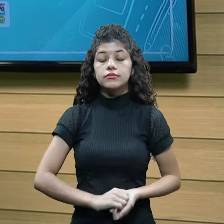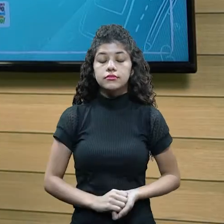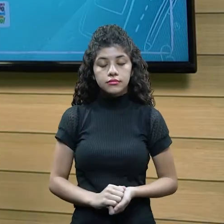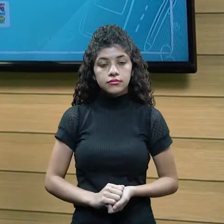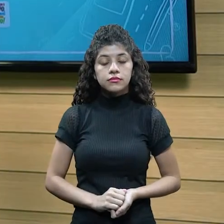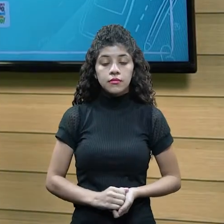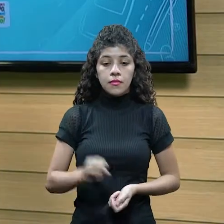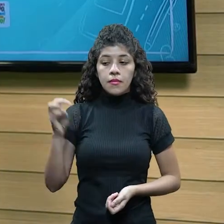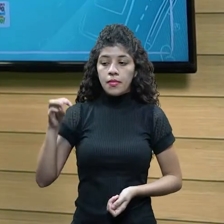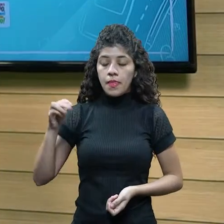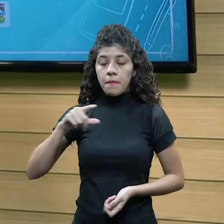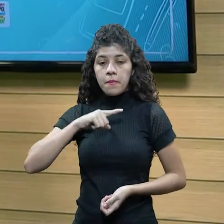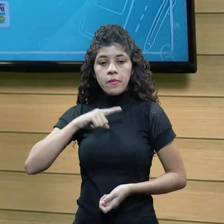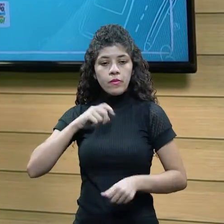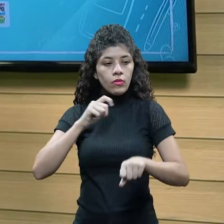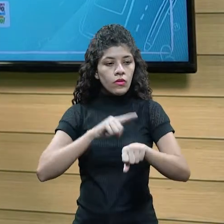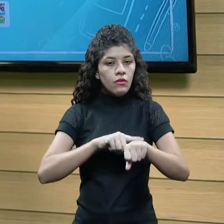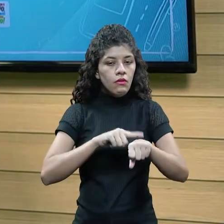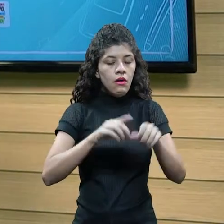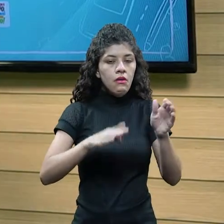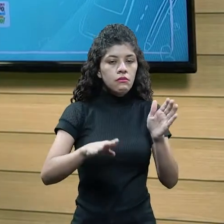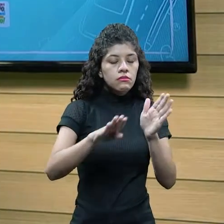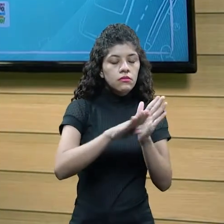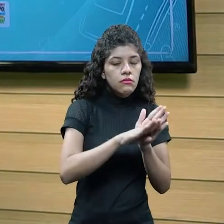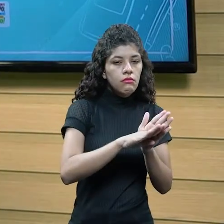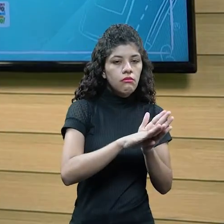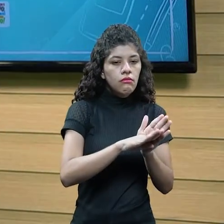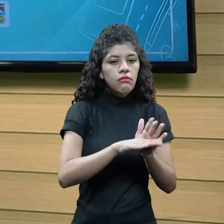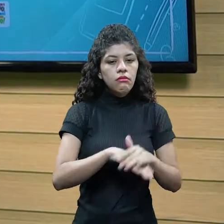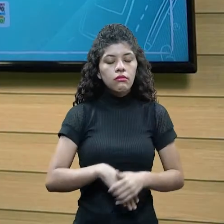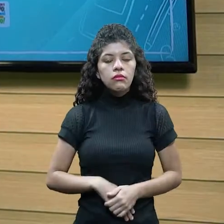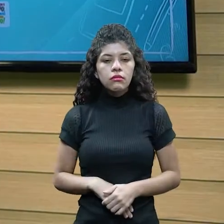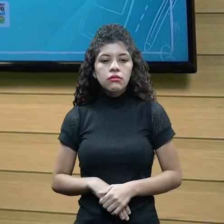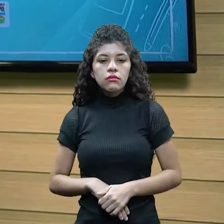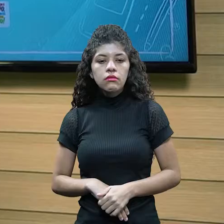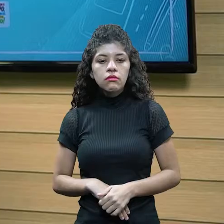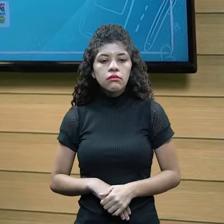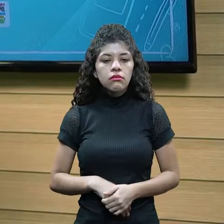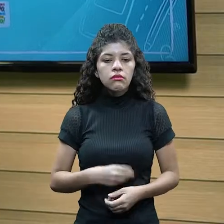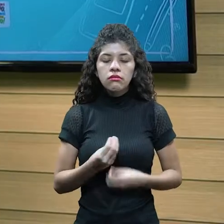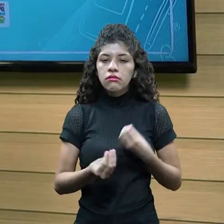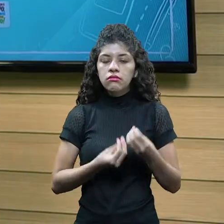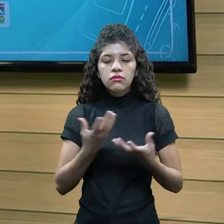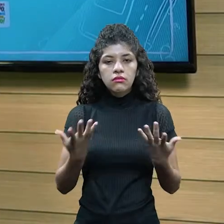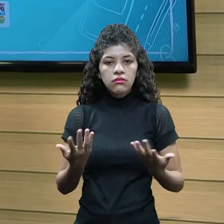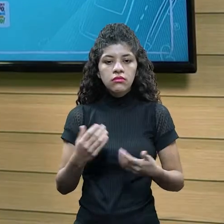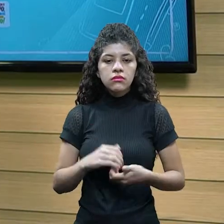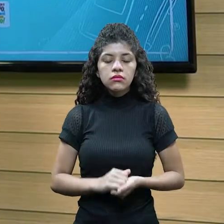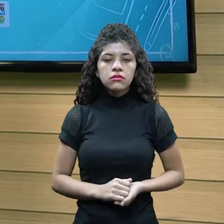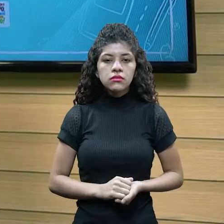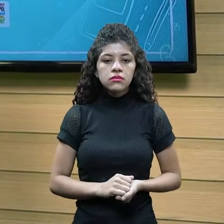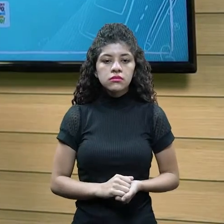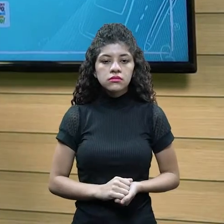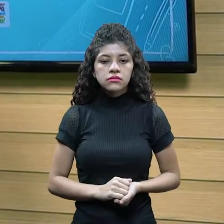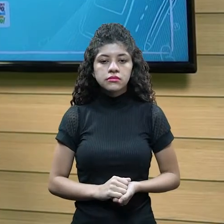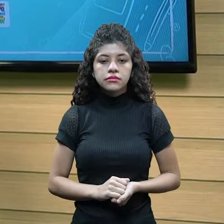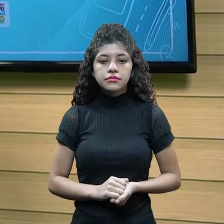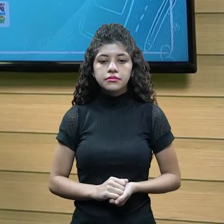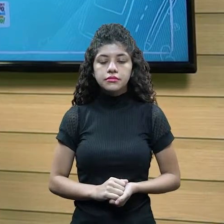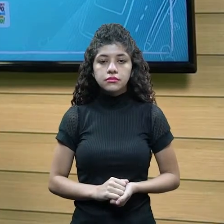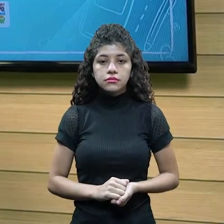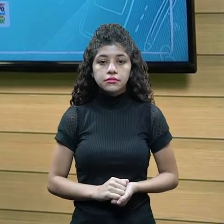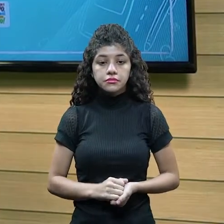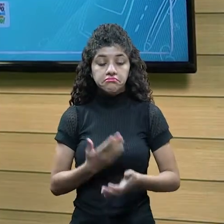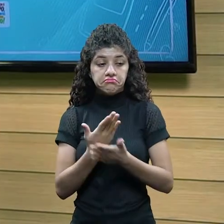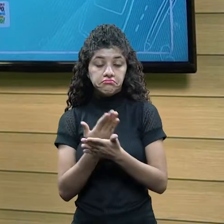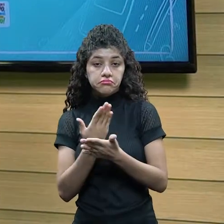nossas vidas, no tempo que eu tenho que chegar em um determinado local, eu tenho essa noção de números, então não tem para onde a gente correr. Só que a gente sabe que desde a nossa origem